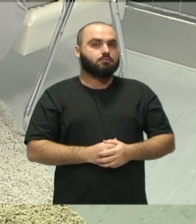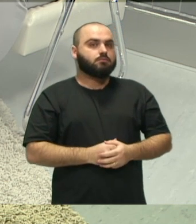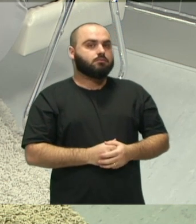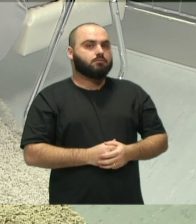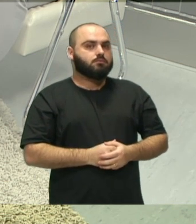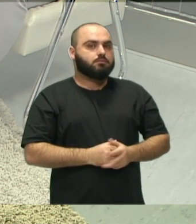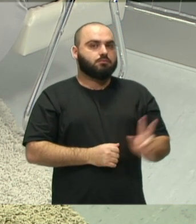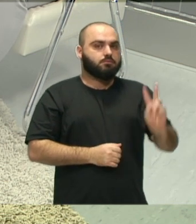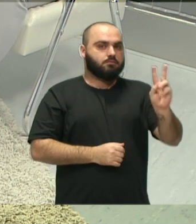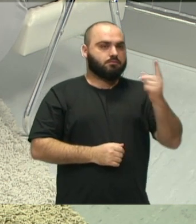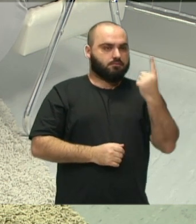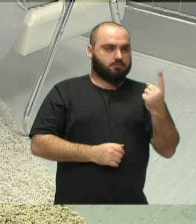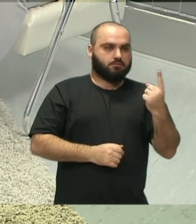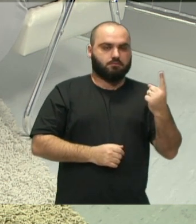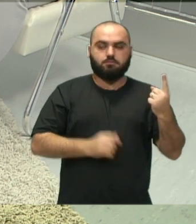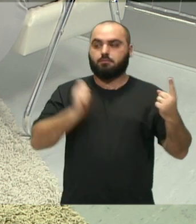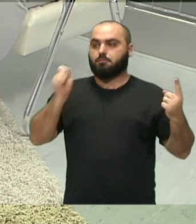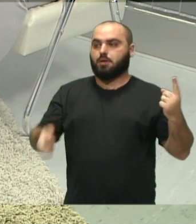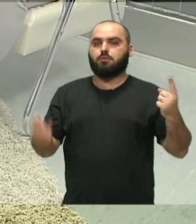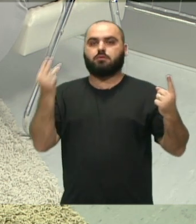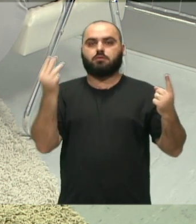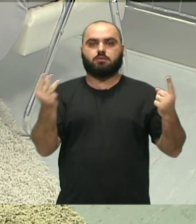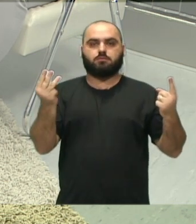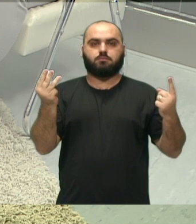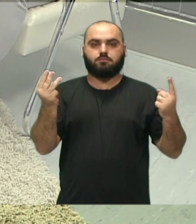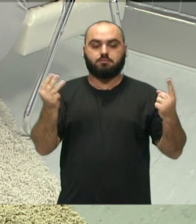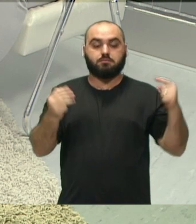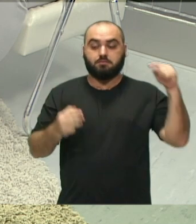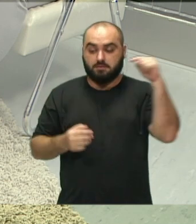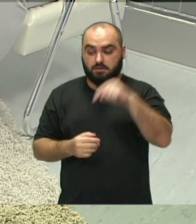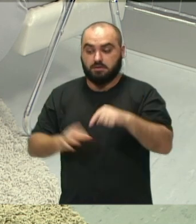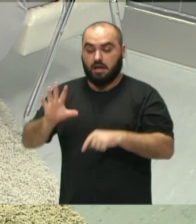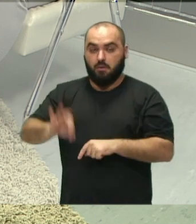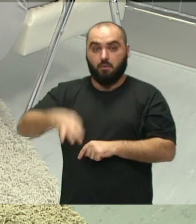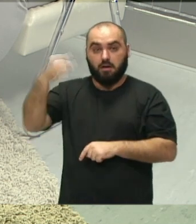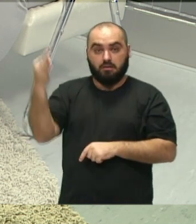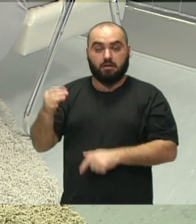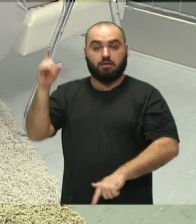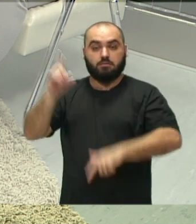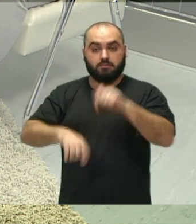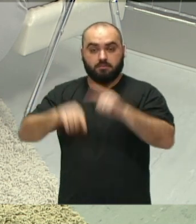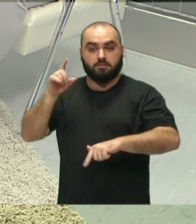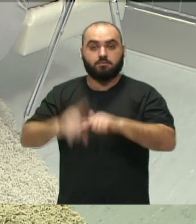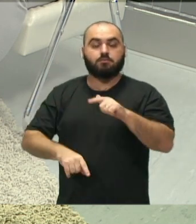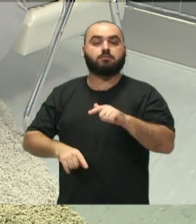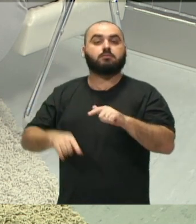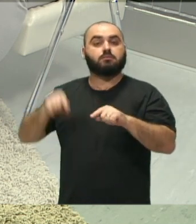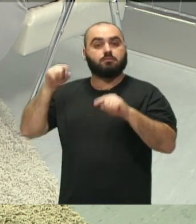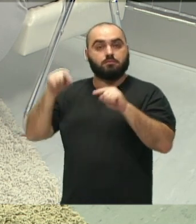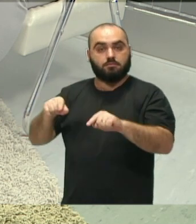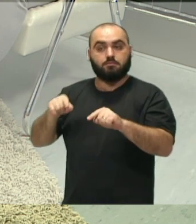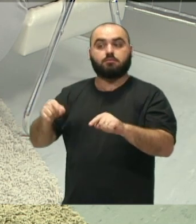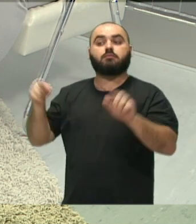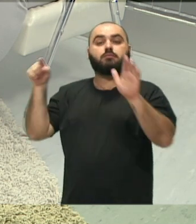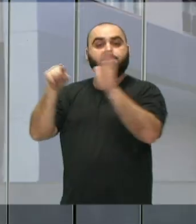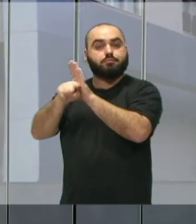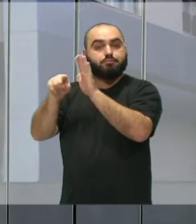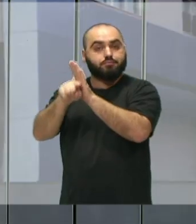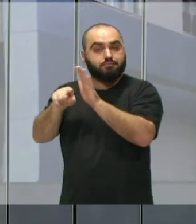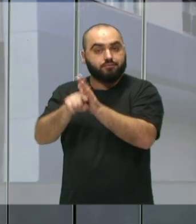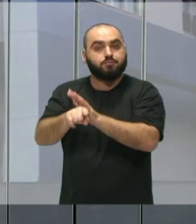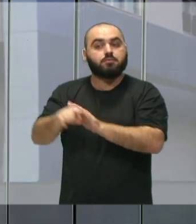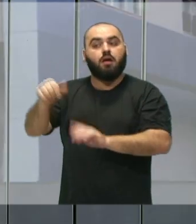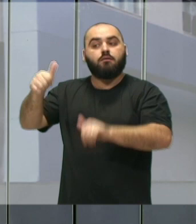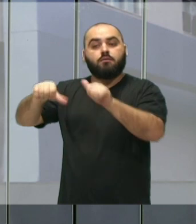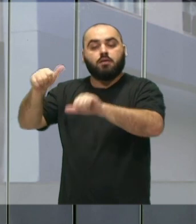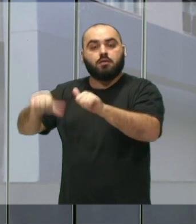mercado, onde até a qualidade desse produto foi rebatida, contestada, tá,